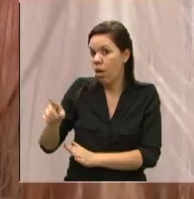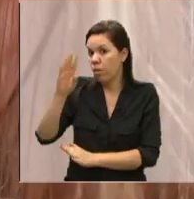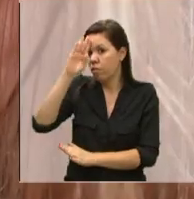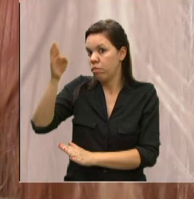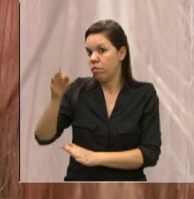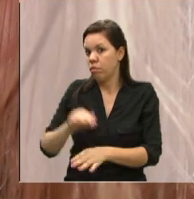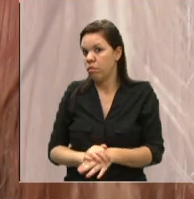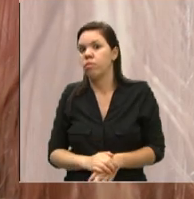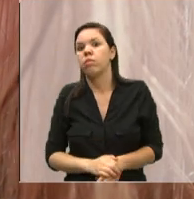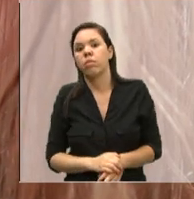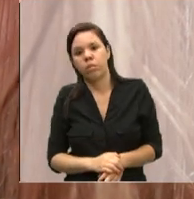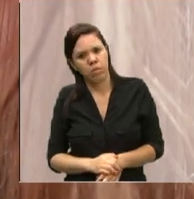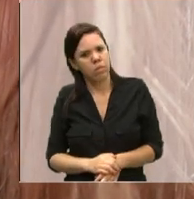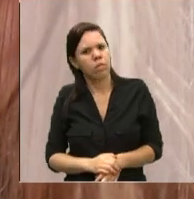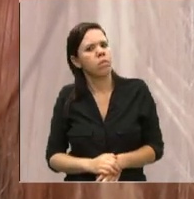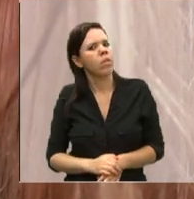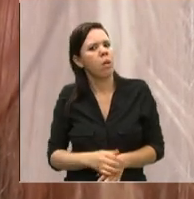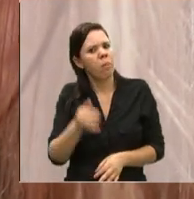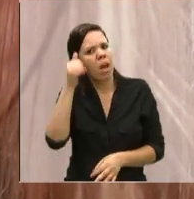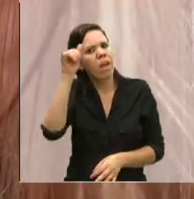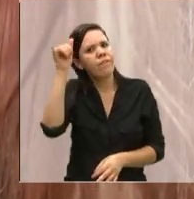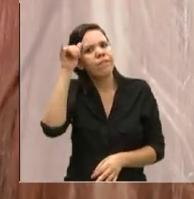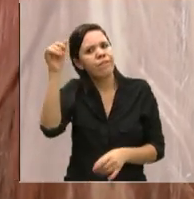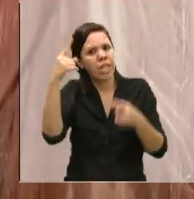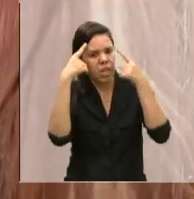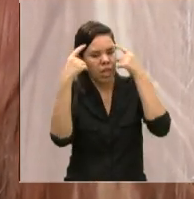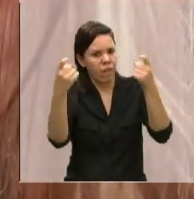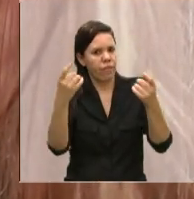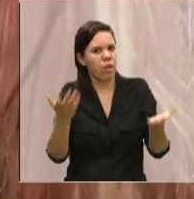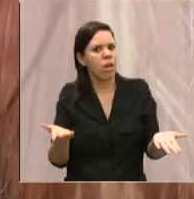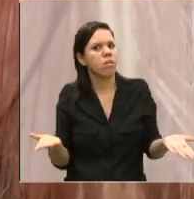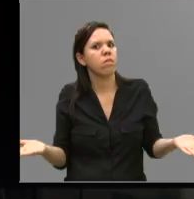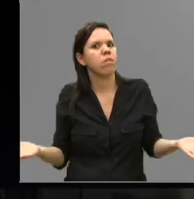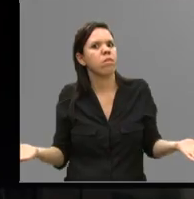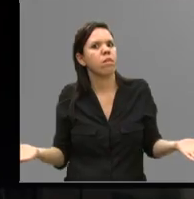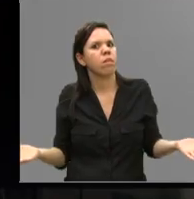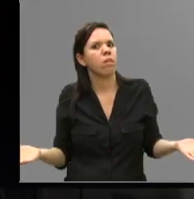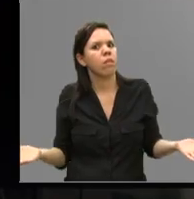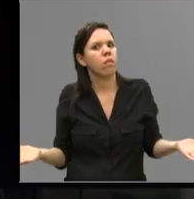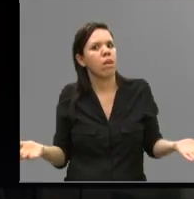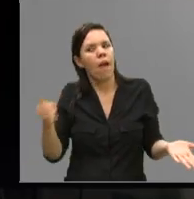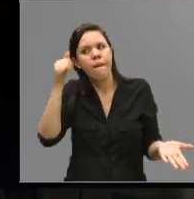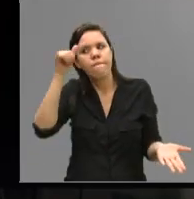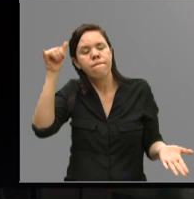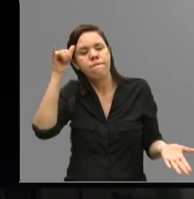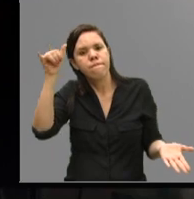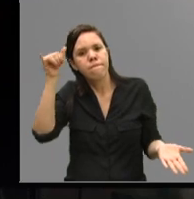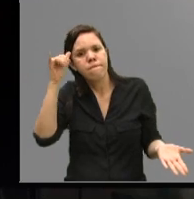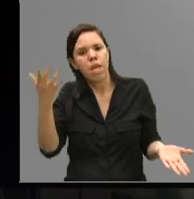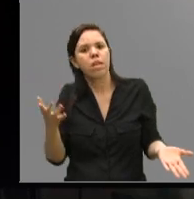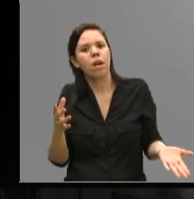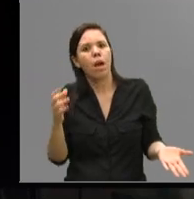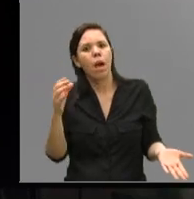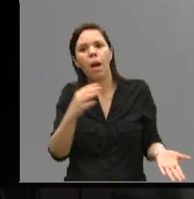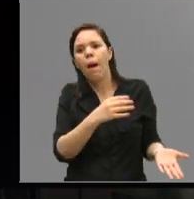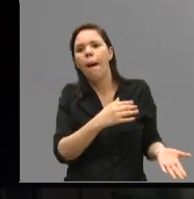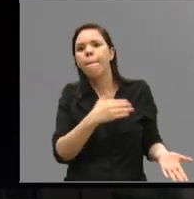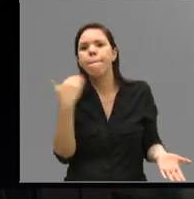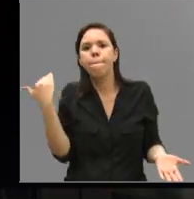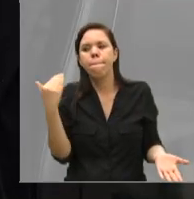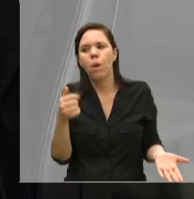essencial para combater a violência, né? Para a gente prevenir os casos de feminicídio, por